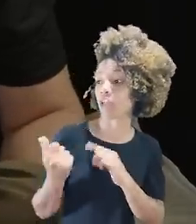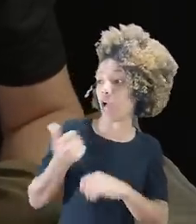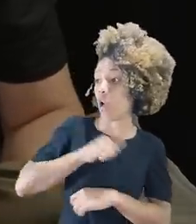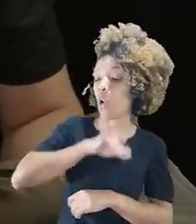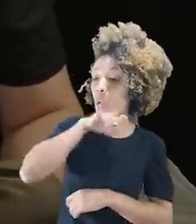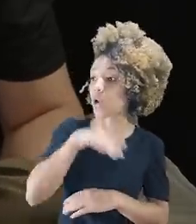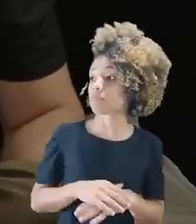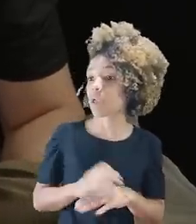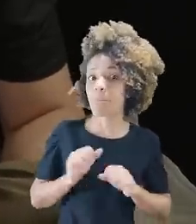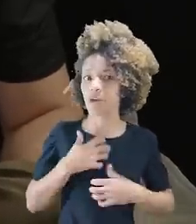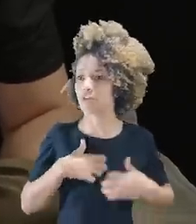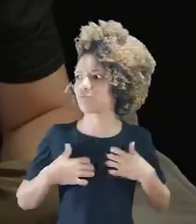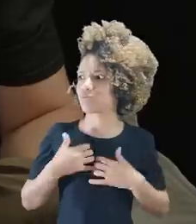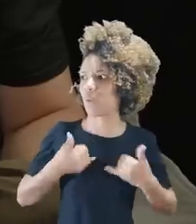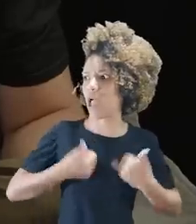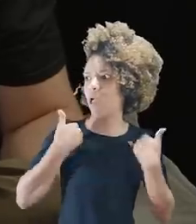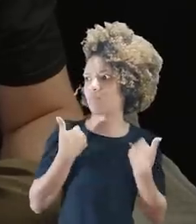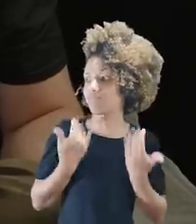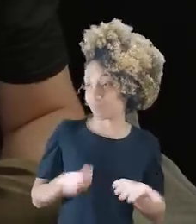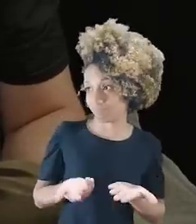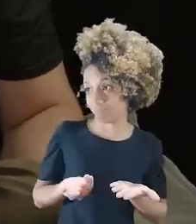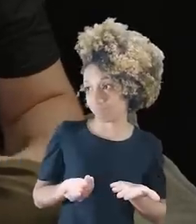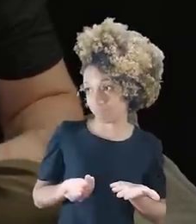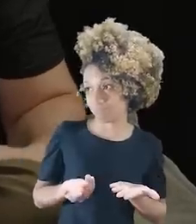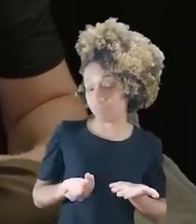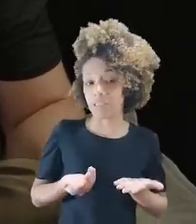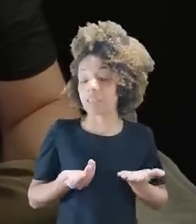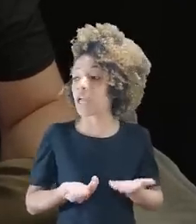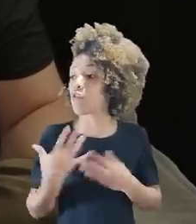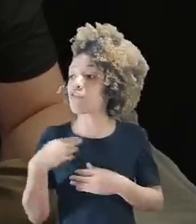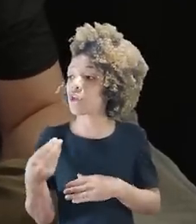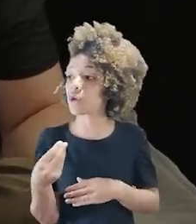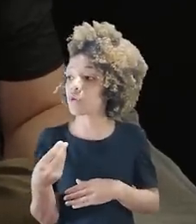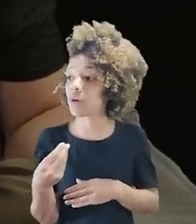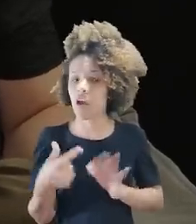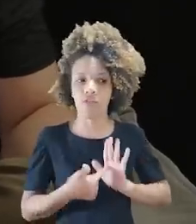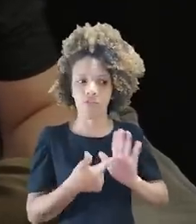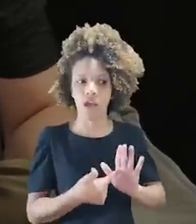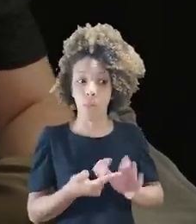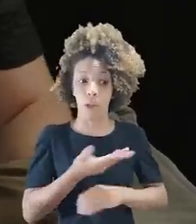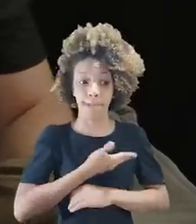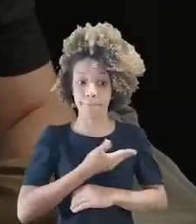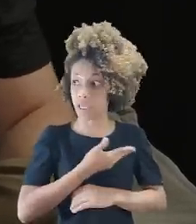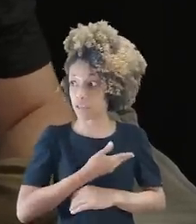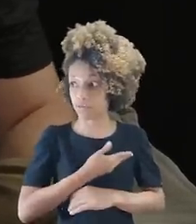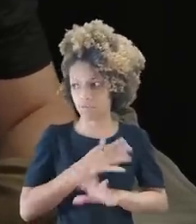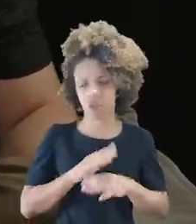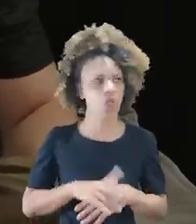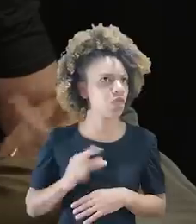é o meio mais divertido mas elas não sabem o perrengue que é para chegar lá porque você sabe Você tava falando do hotel da tristeza da